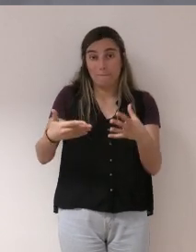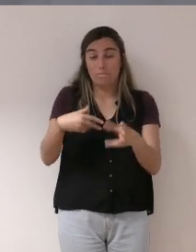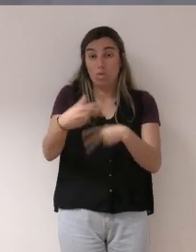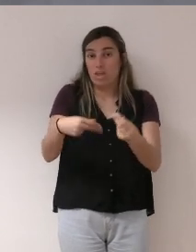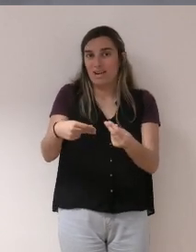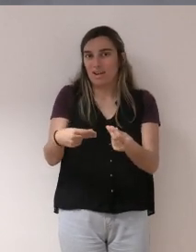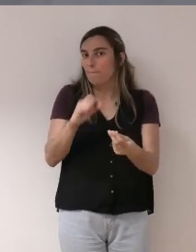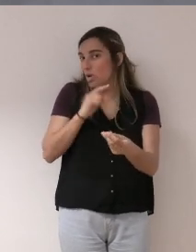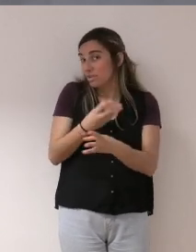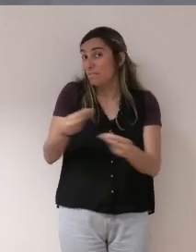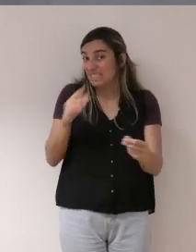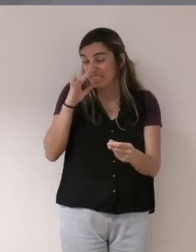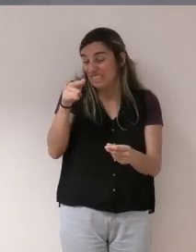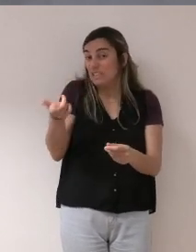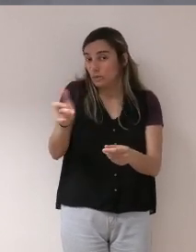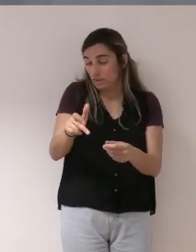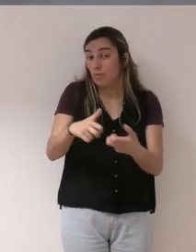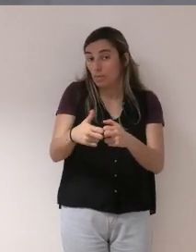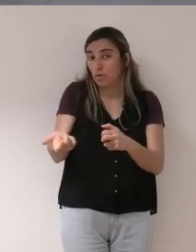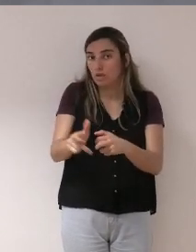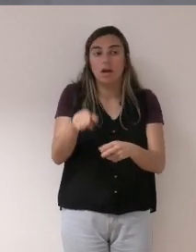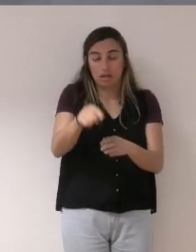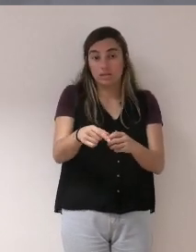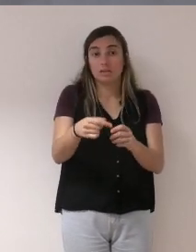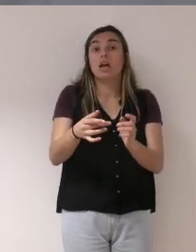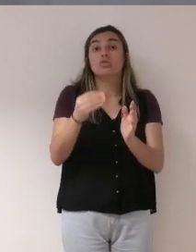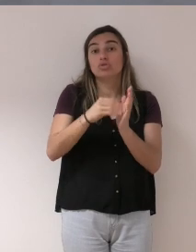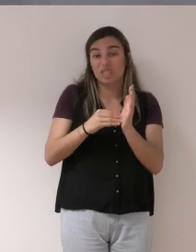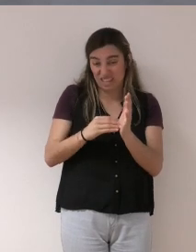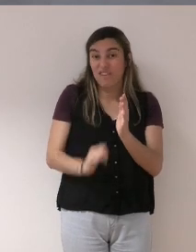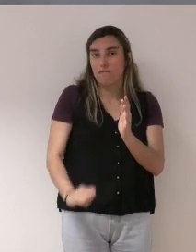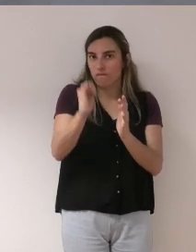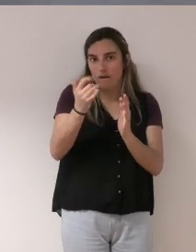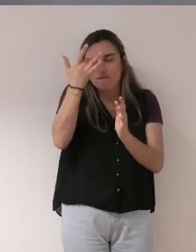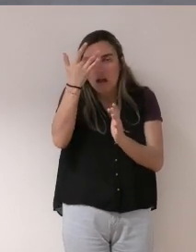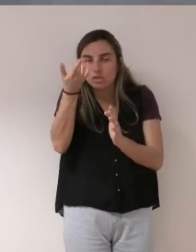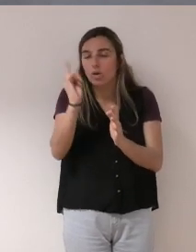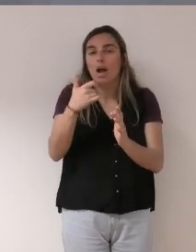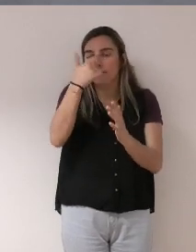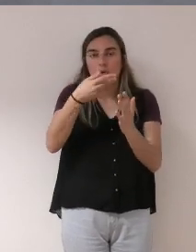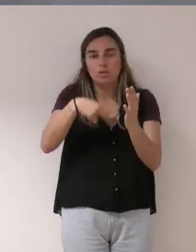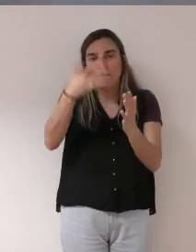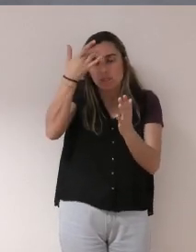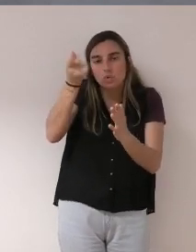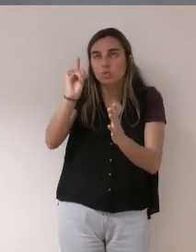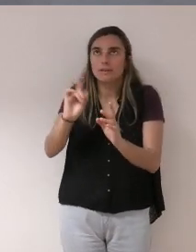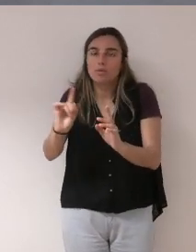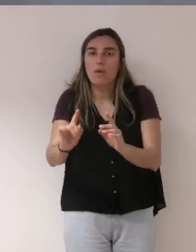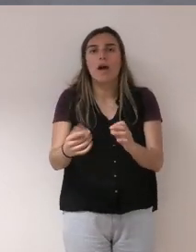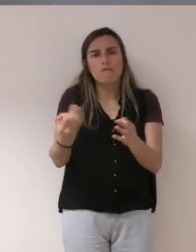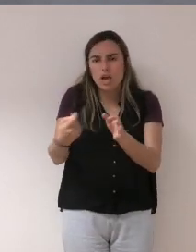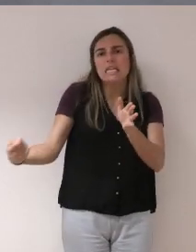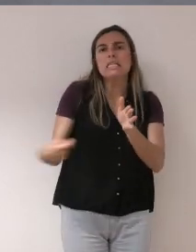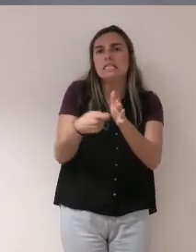E de facto a questão do fácil aqui não entra, porque a sua literatura não é fácil. Não é fácil no sentido do leitor, não é fácil no sentido em que é muito